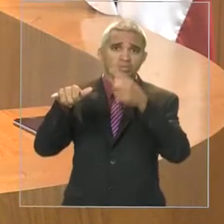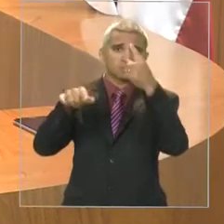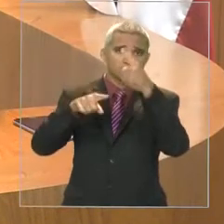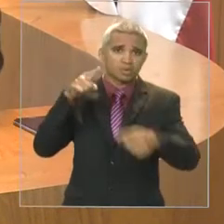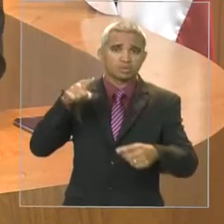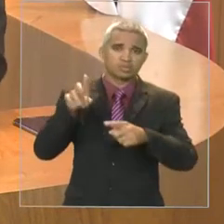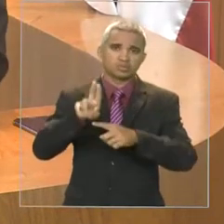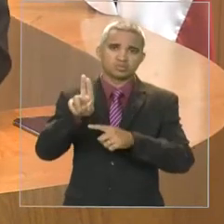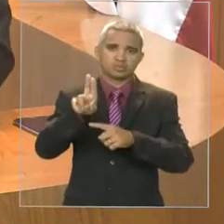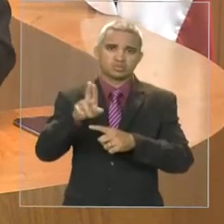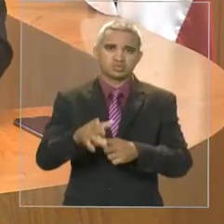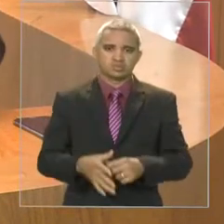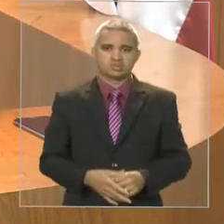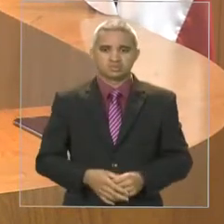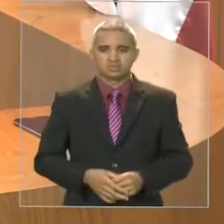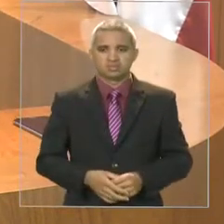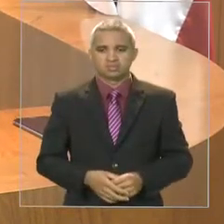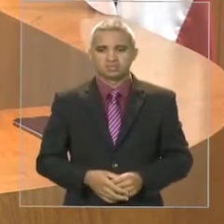Será que